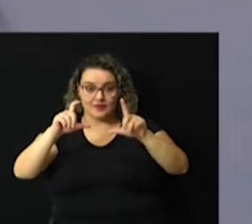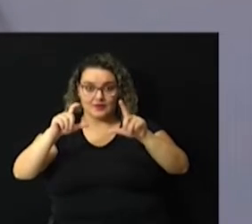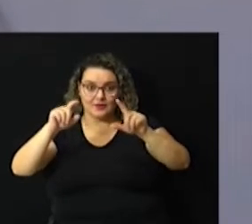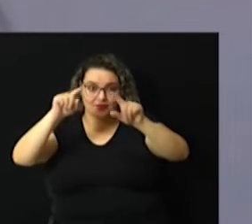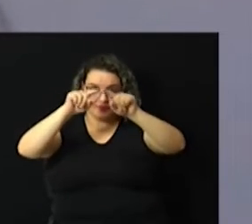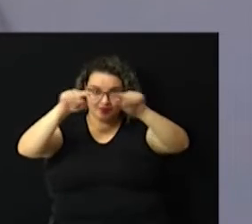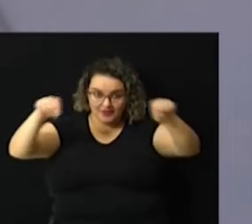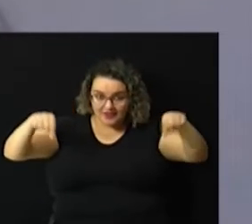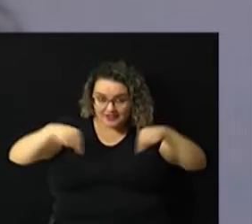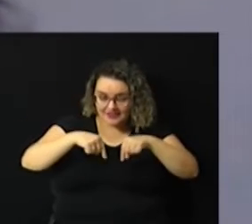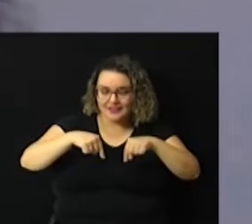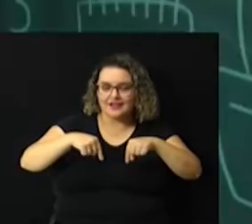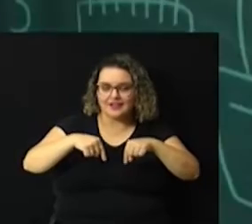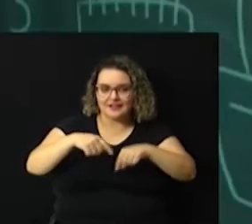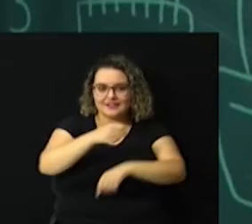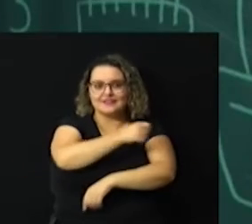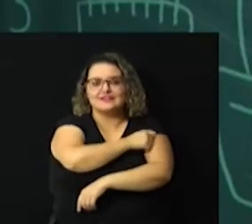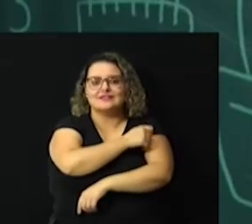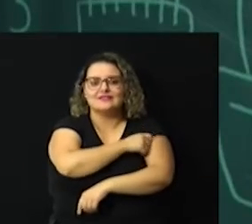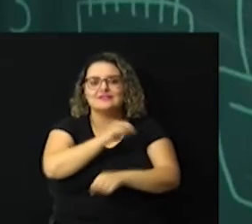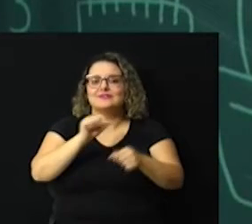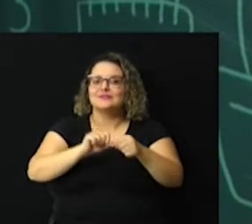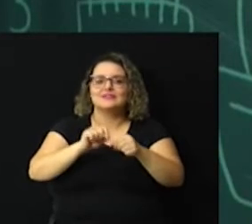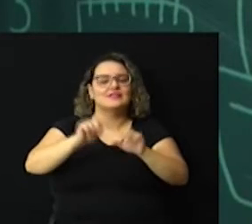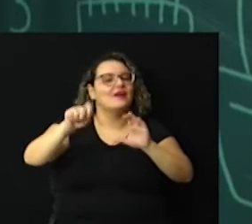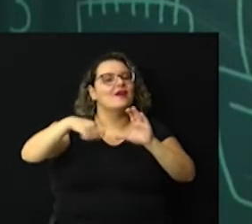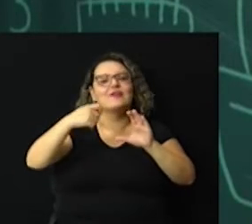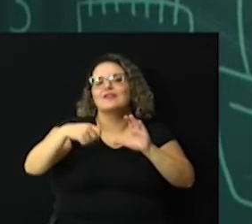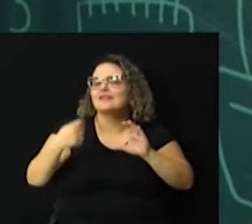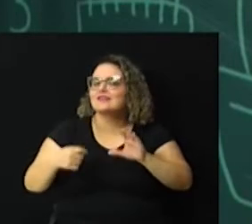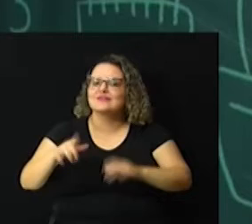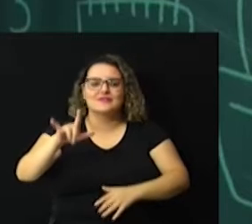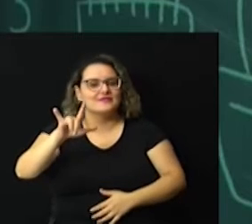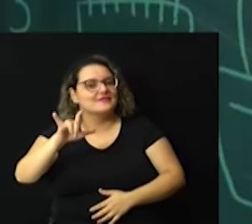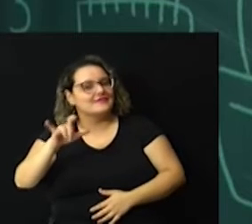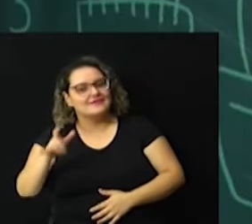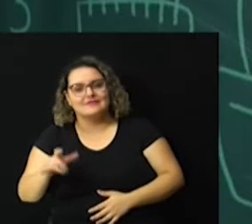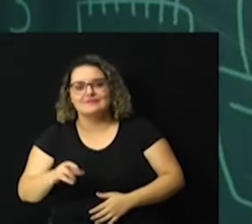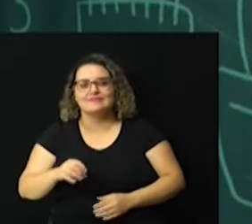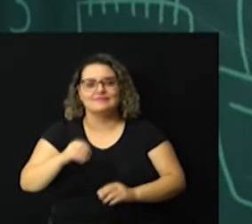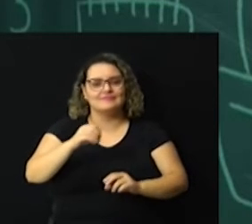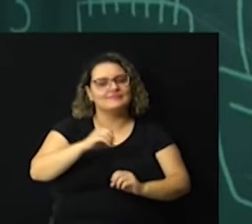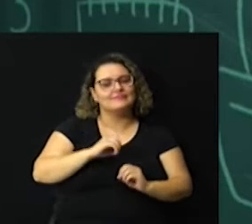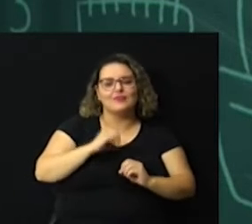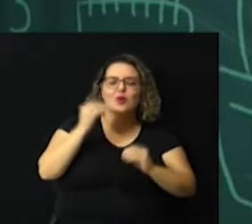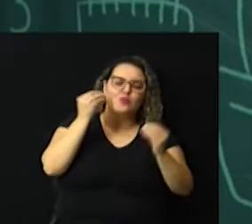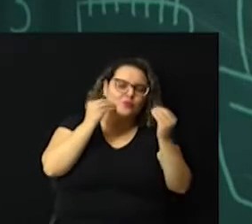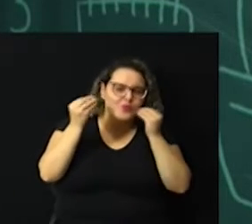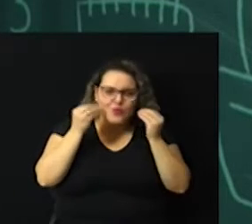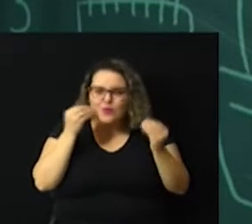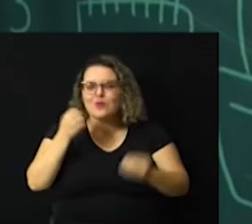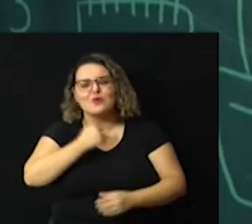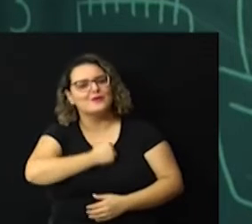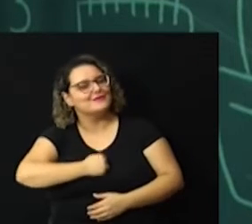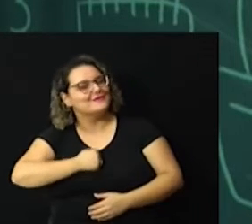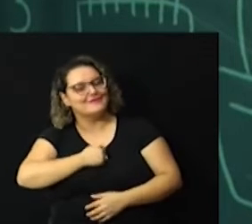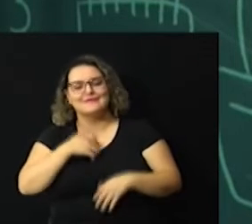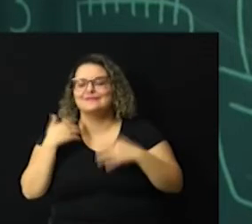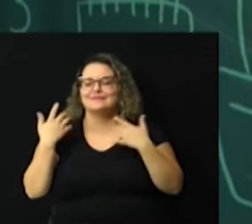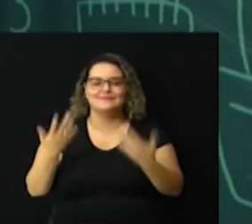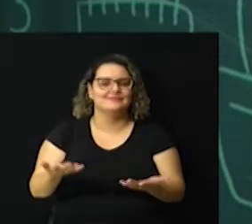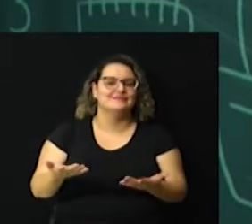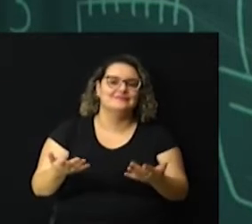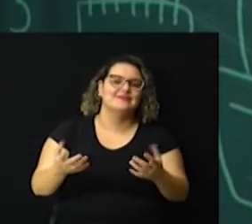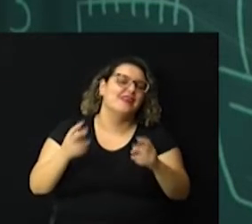na sala de aula para os alunos fizeram um vídeo, um story, e todos mandaram um beijo. Eu estou morrendo de saudade